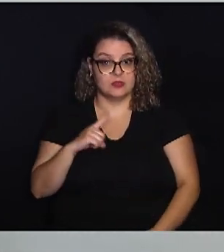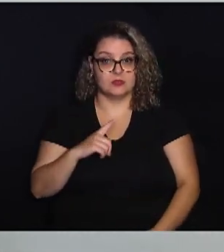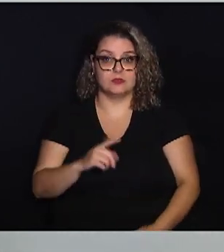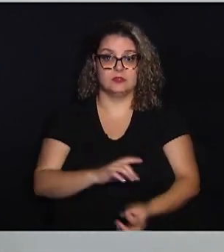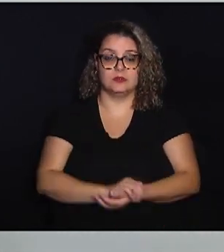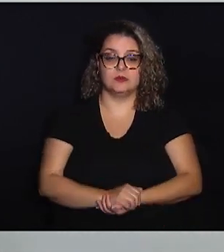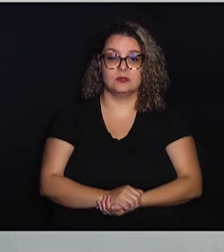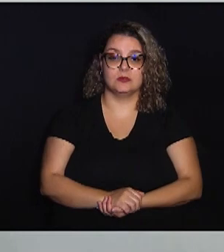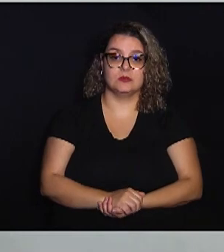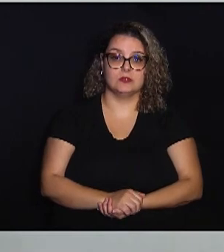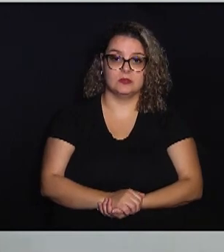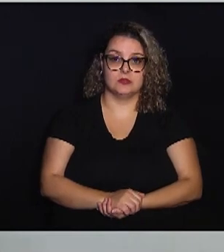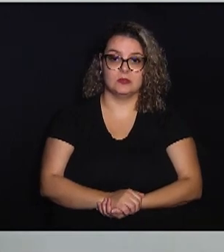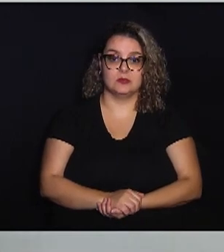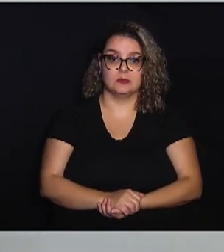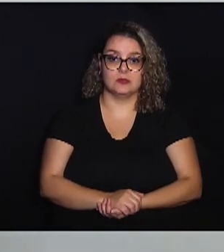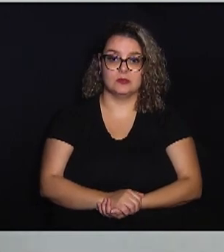e